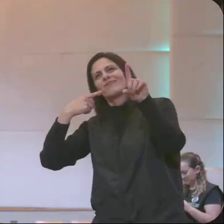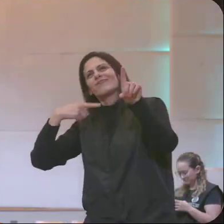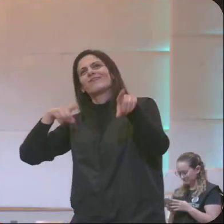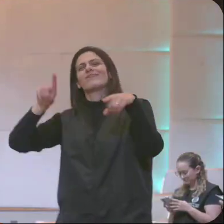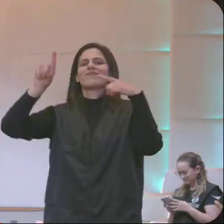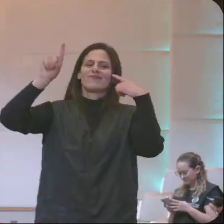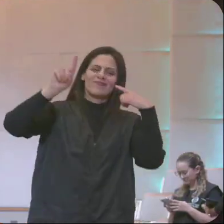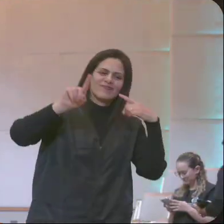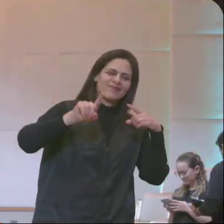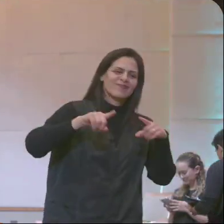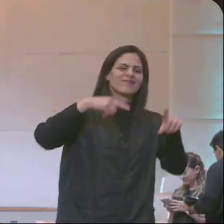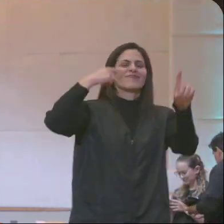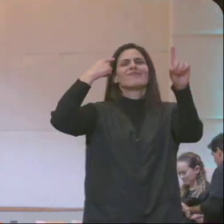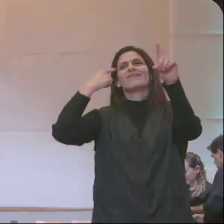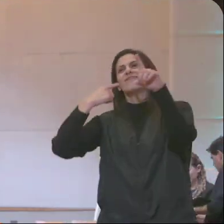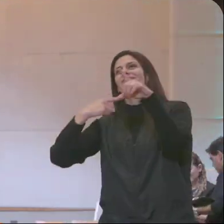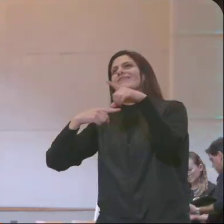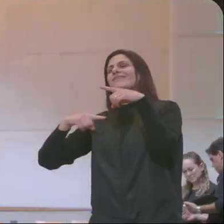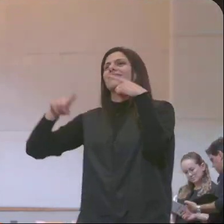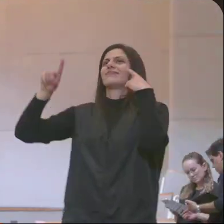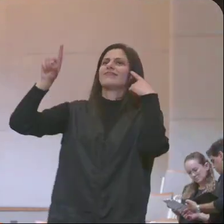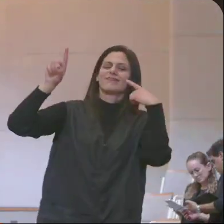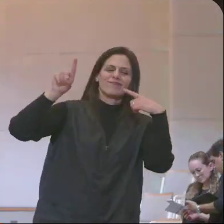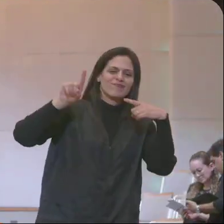trombeta está soando.